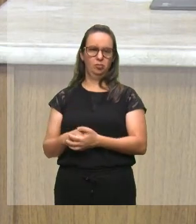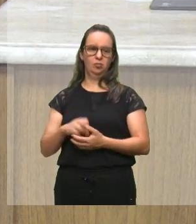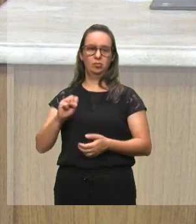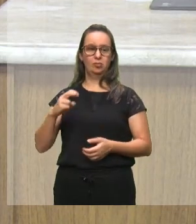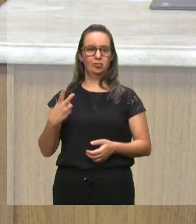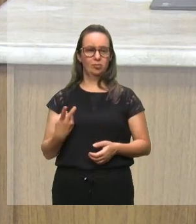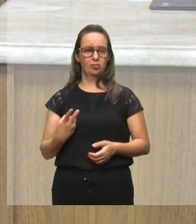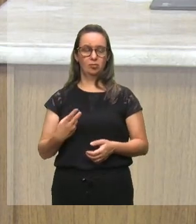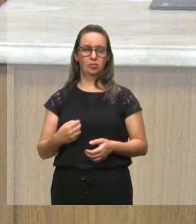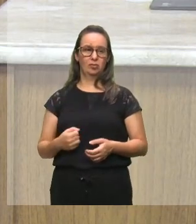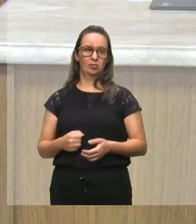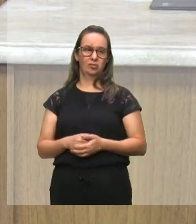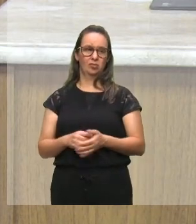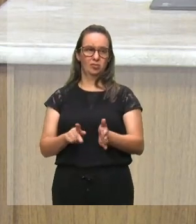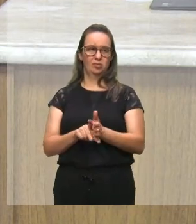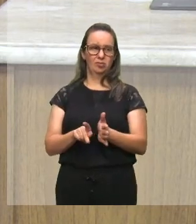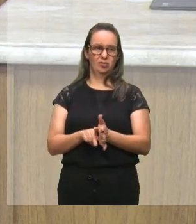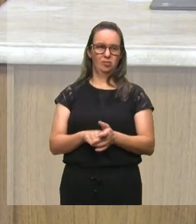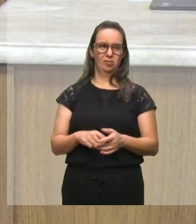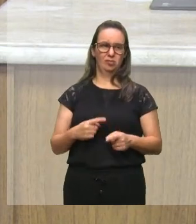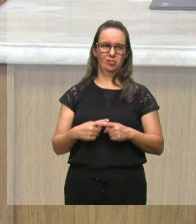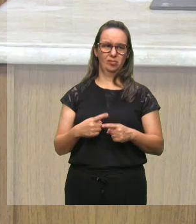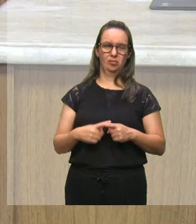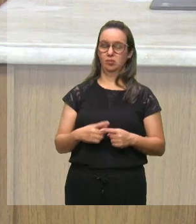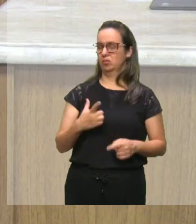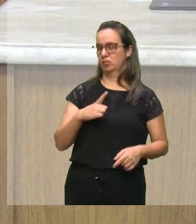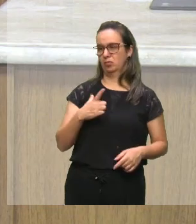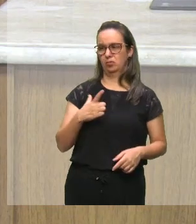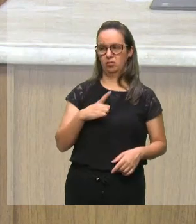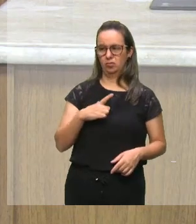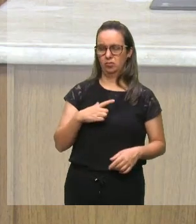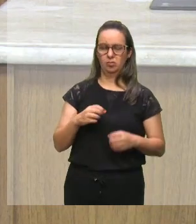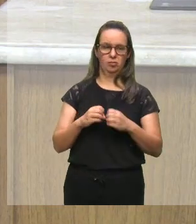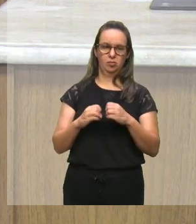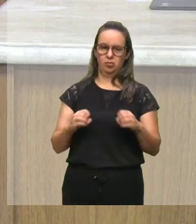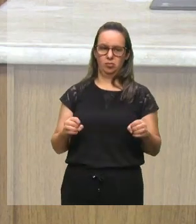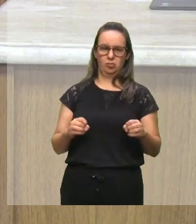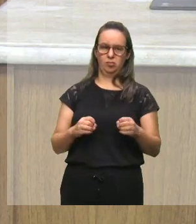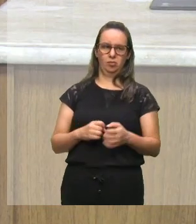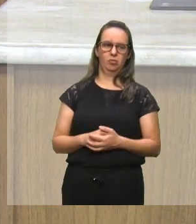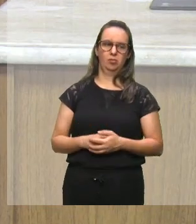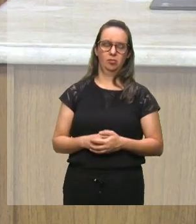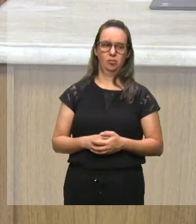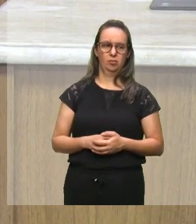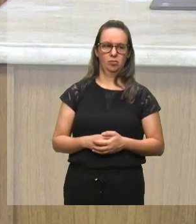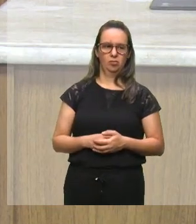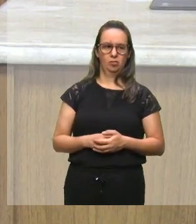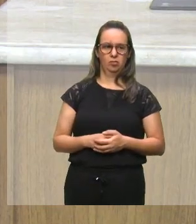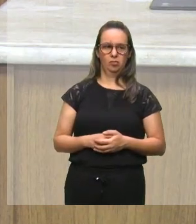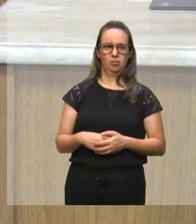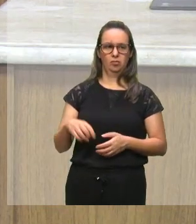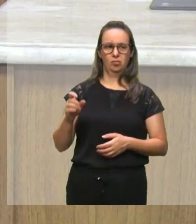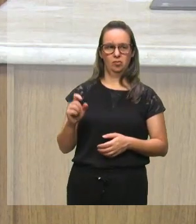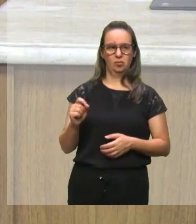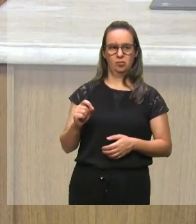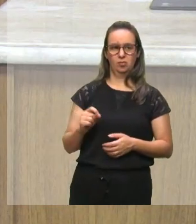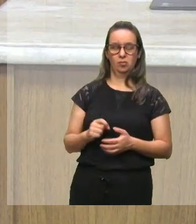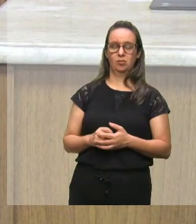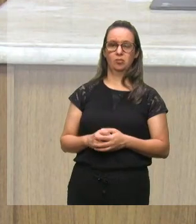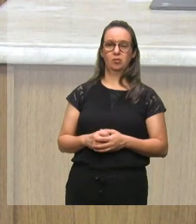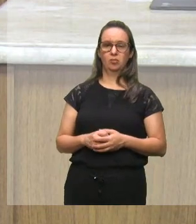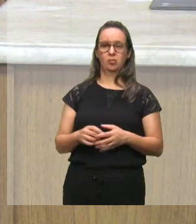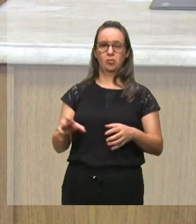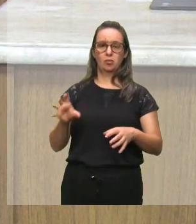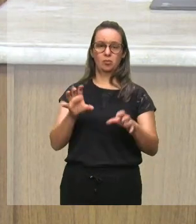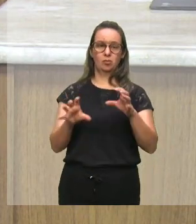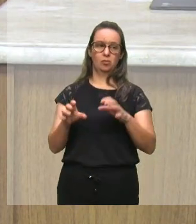não vem sendo gasto nessa atividade específica. Tá, então, a gente projeta o gasto para o próximo ano conforme vem